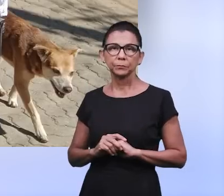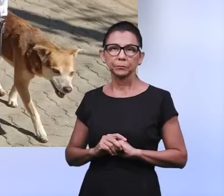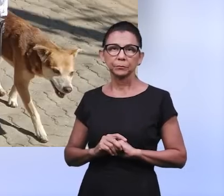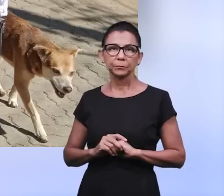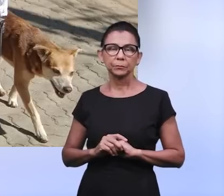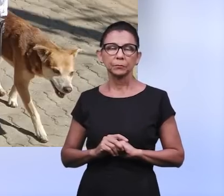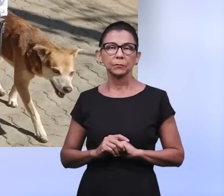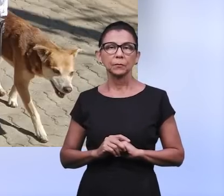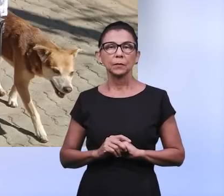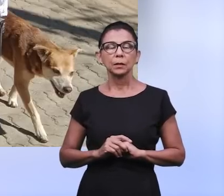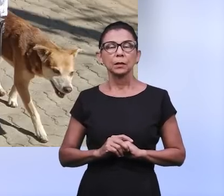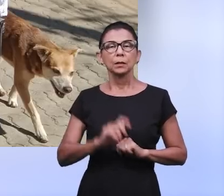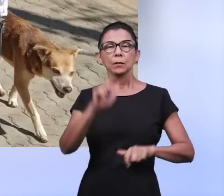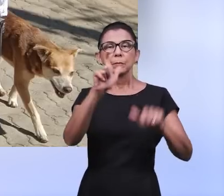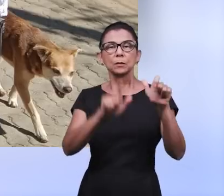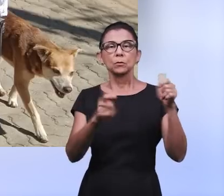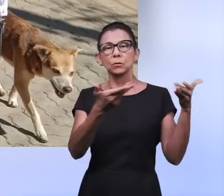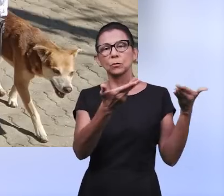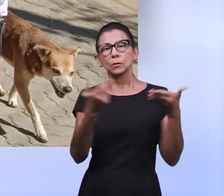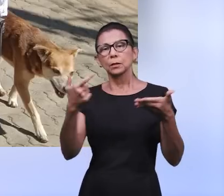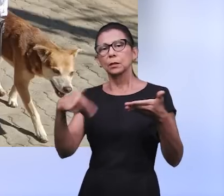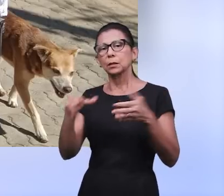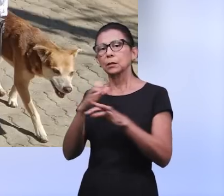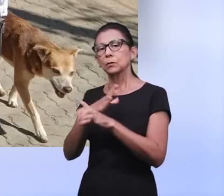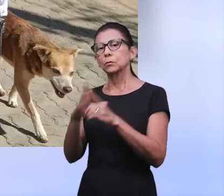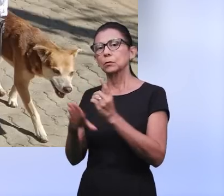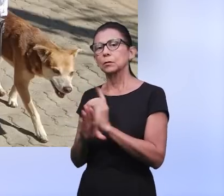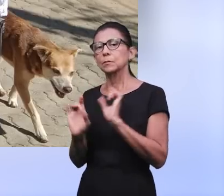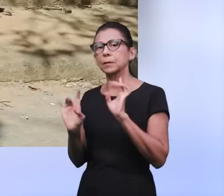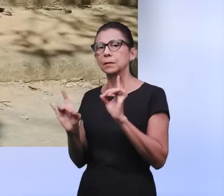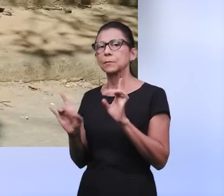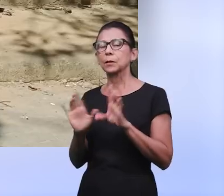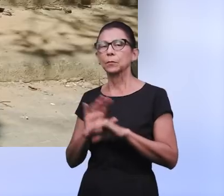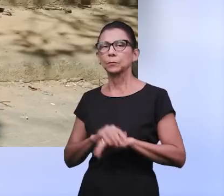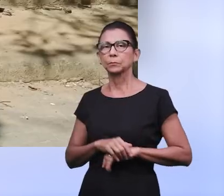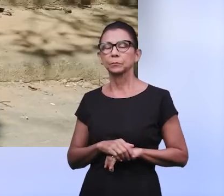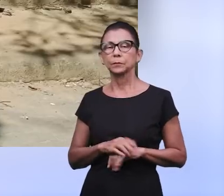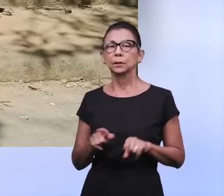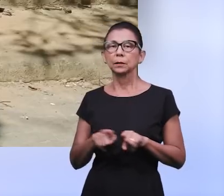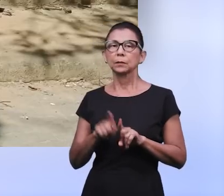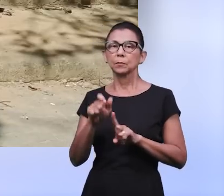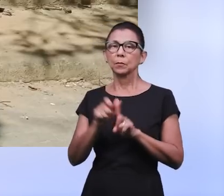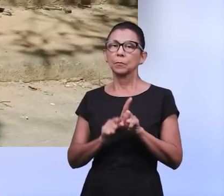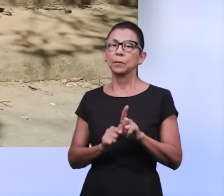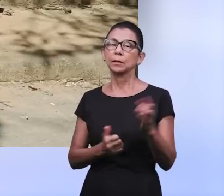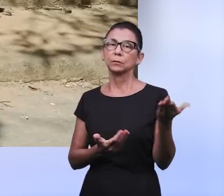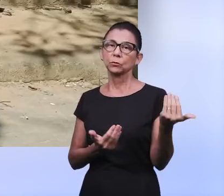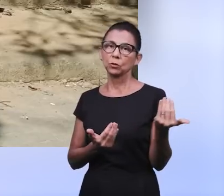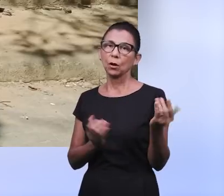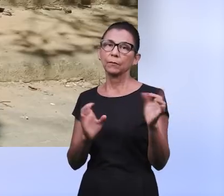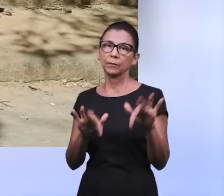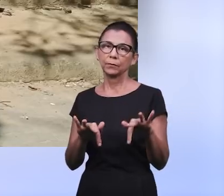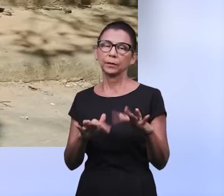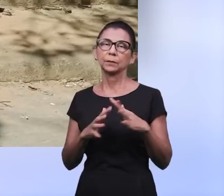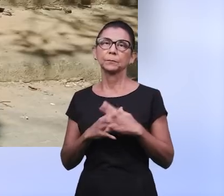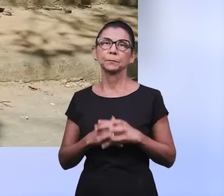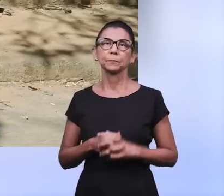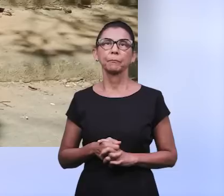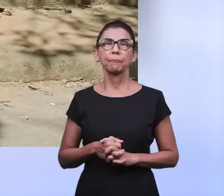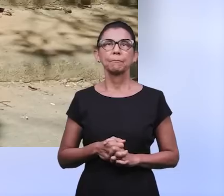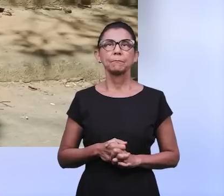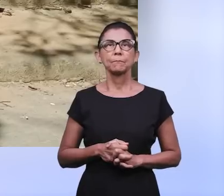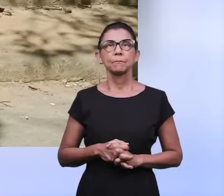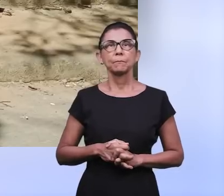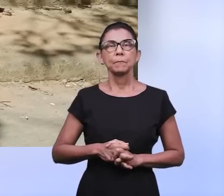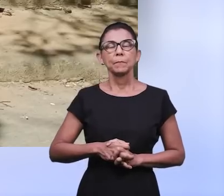para o culto especial em fechamento ao mês dos jovens. Um momento ali também muito especial, a qual o nome do